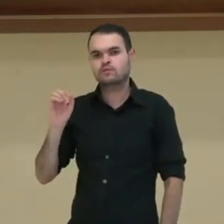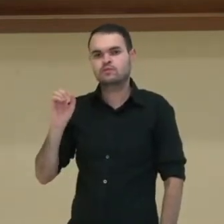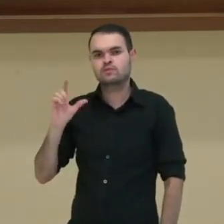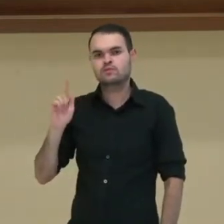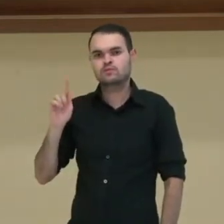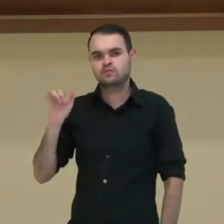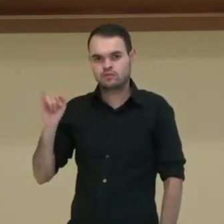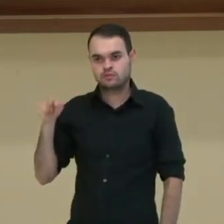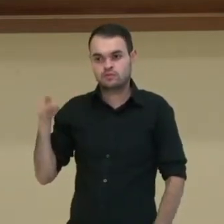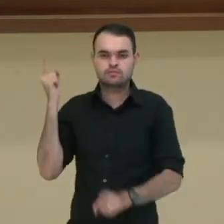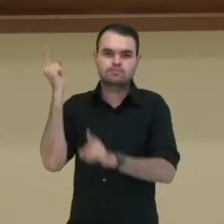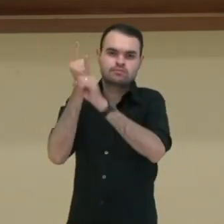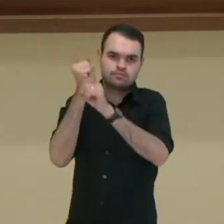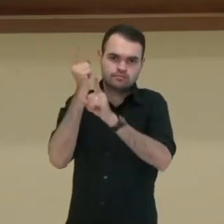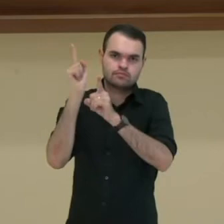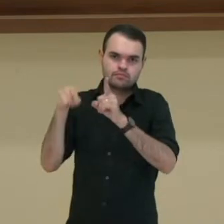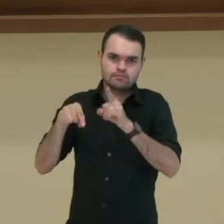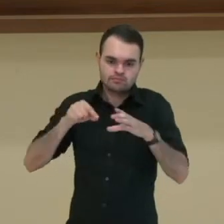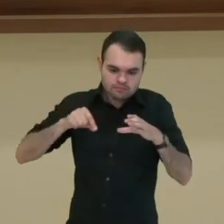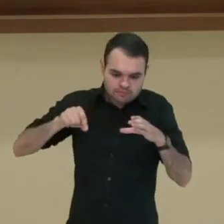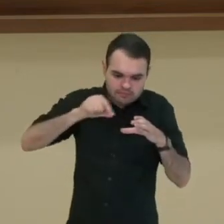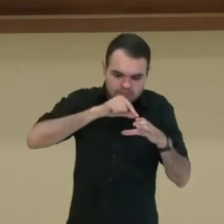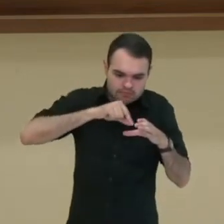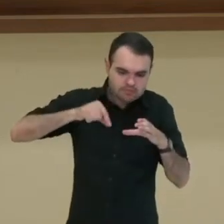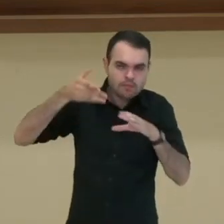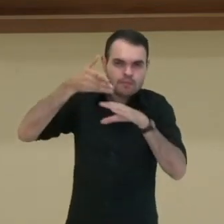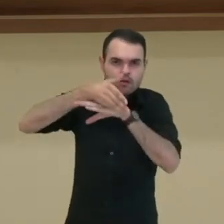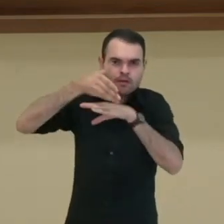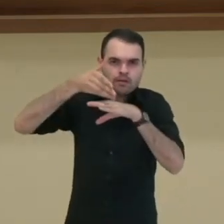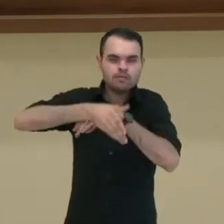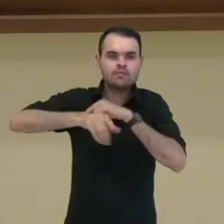organela, né? É uma organela que participa da